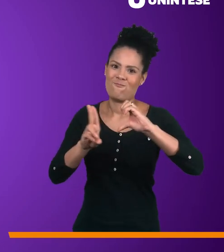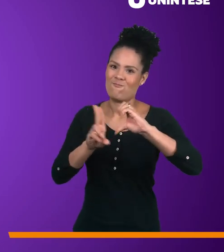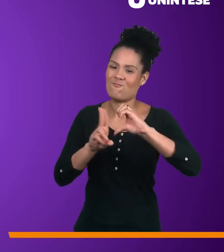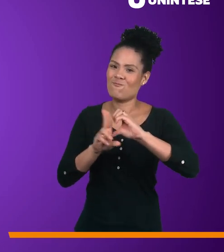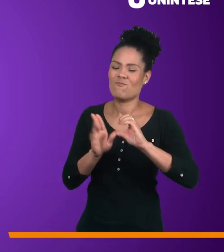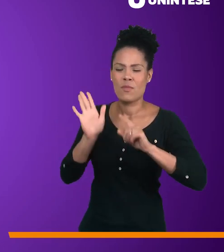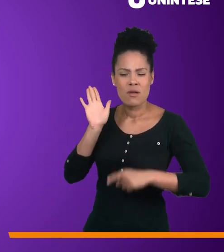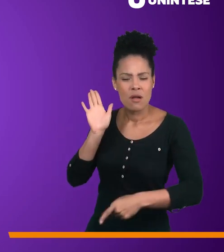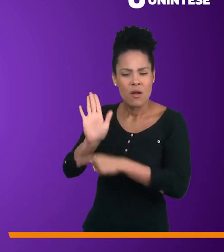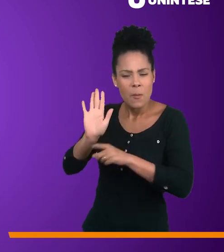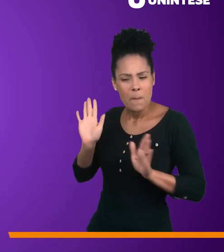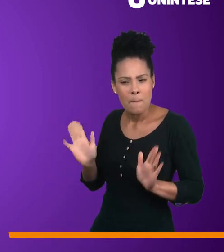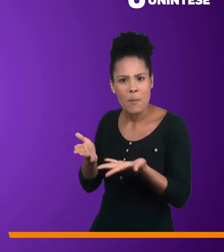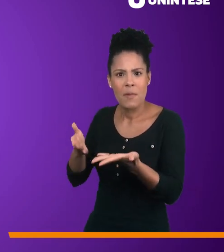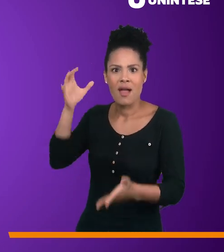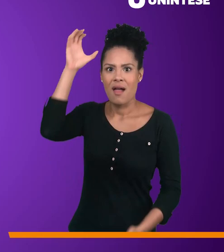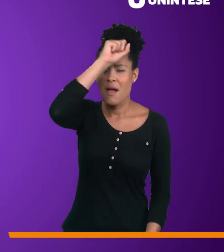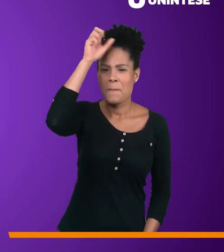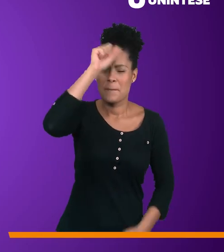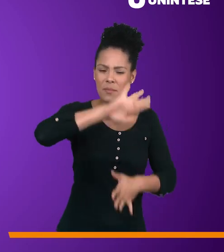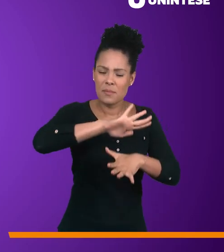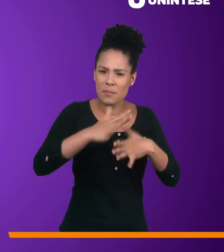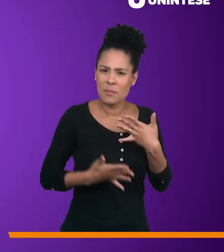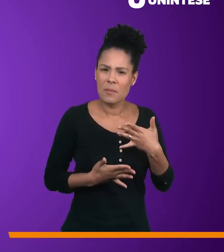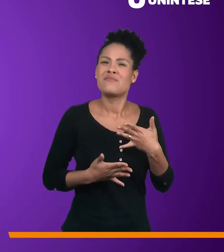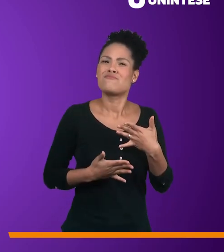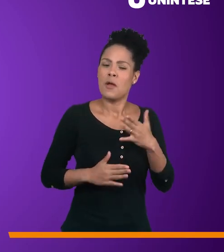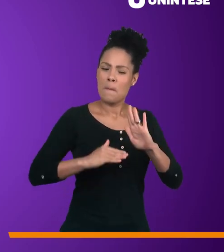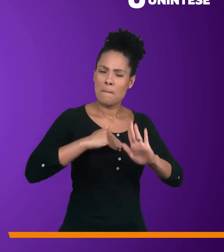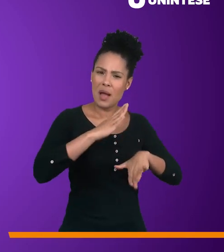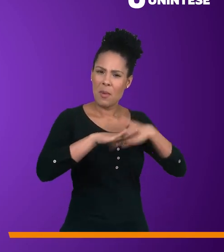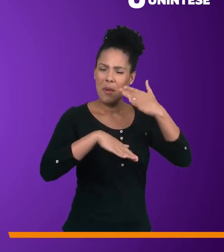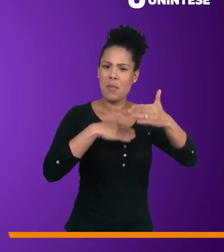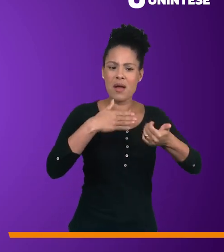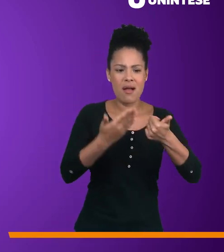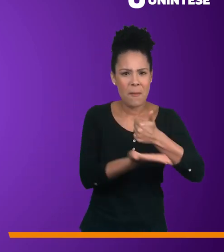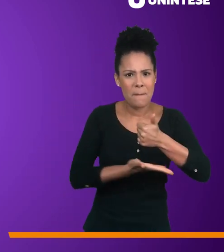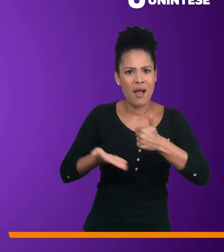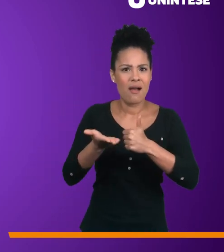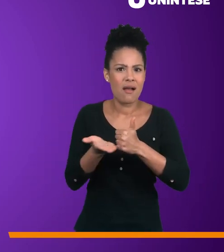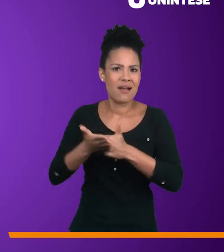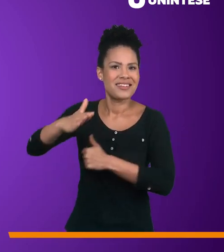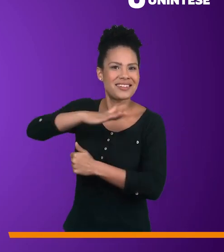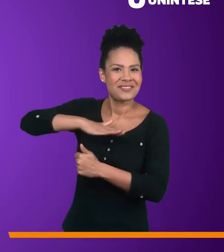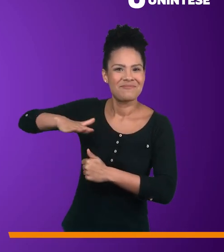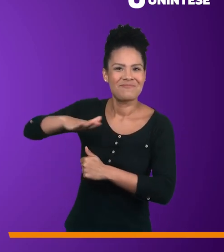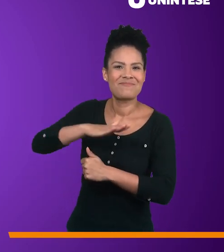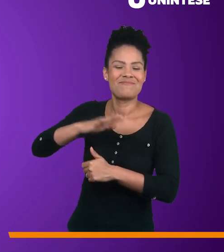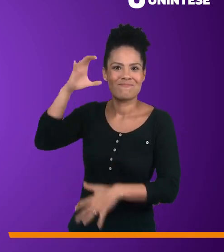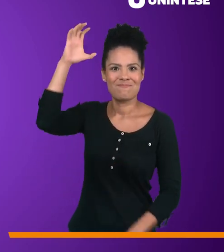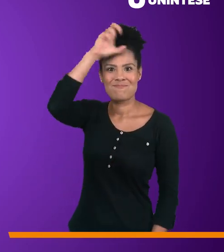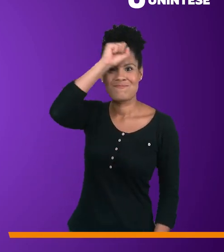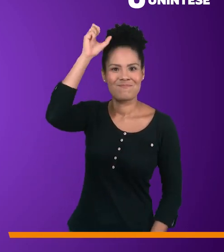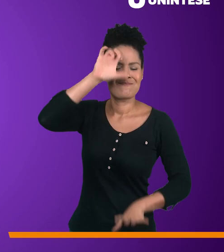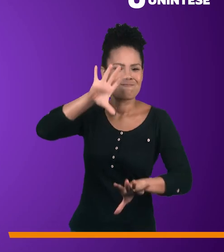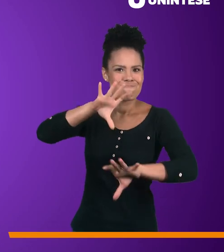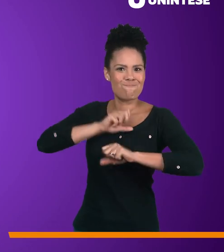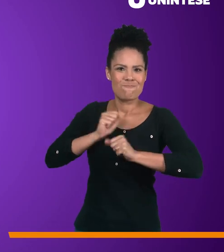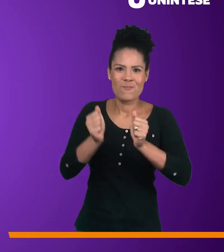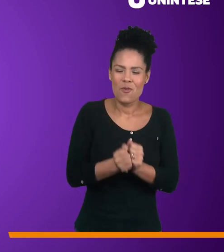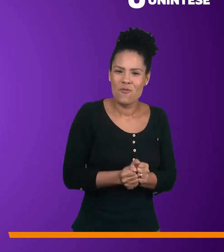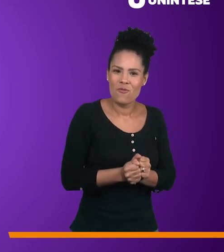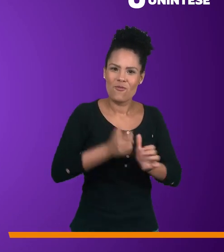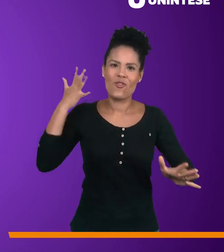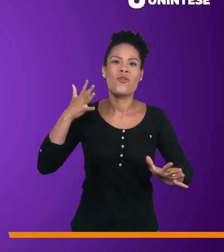o estudante a aprender a língua desde os primeiros passos até os níveis mais avançados de aprendizagem ao ponto de obter